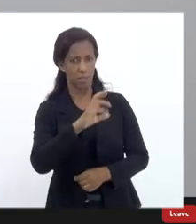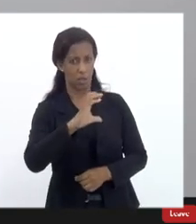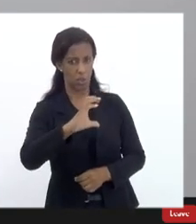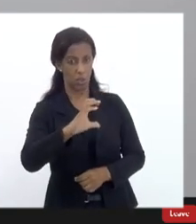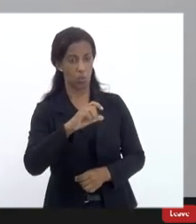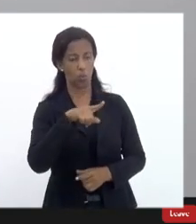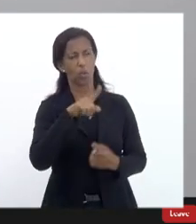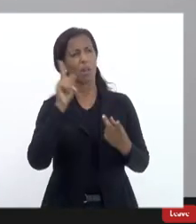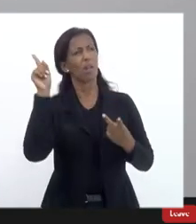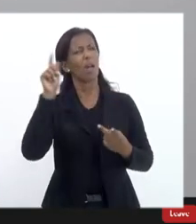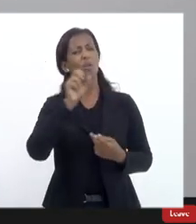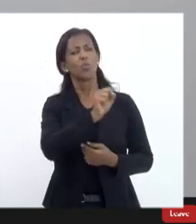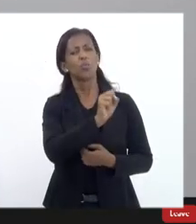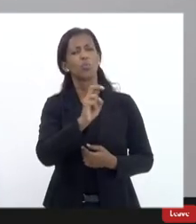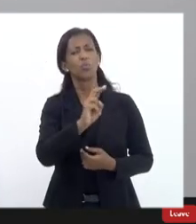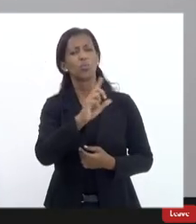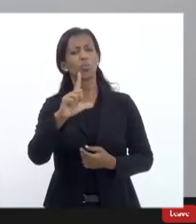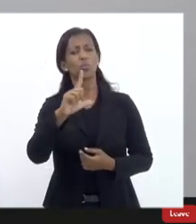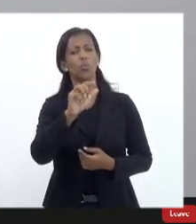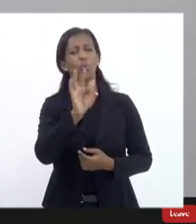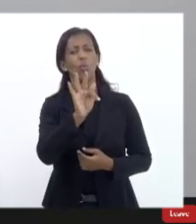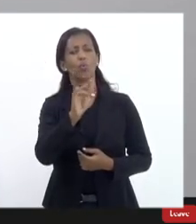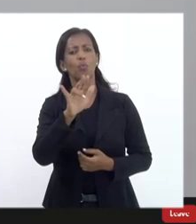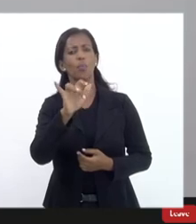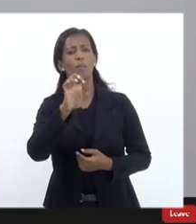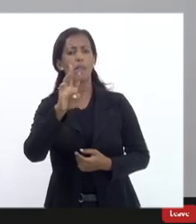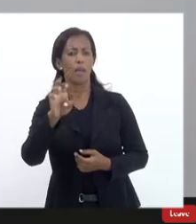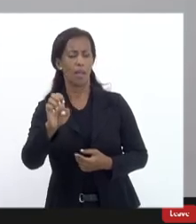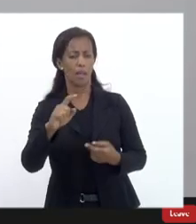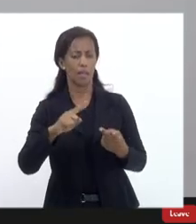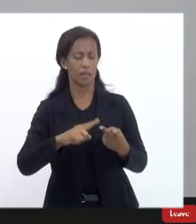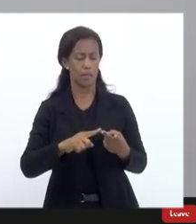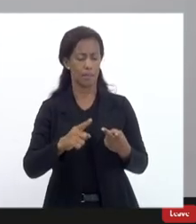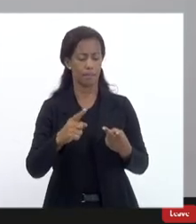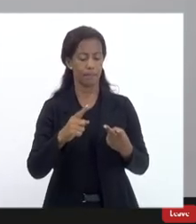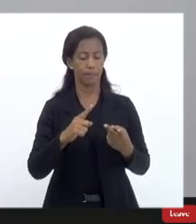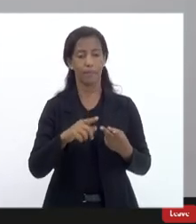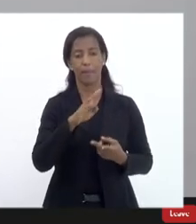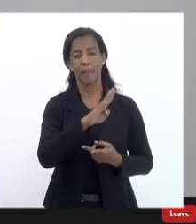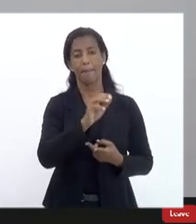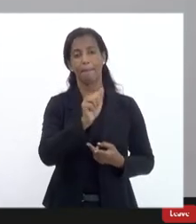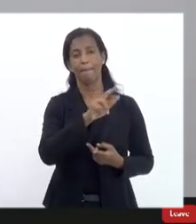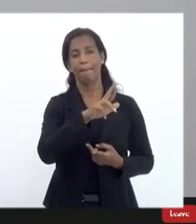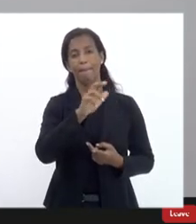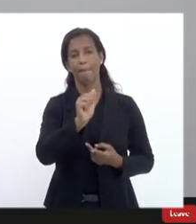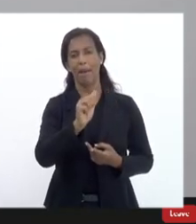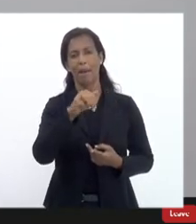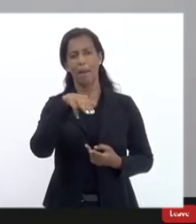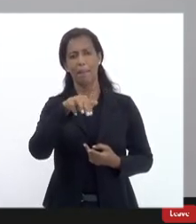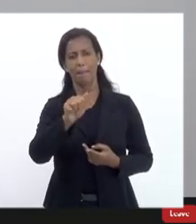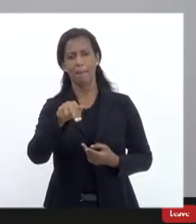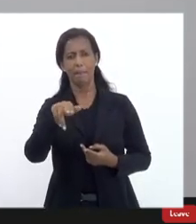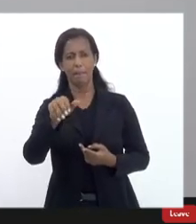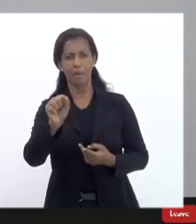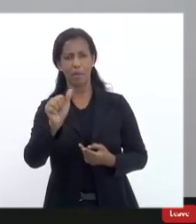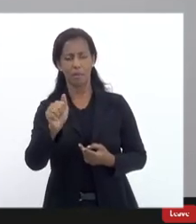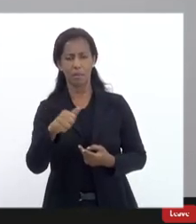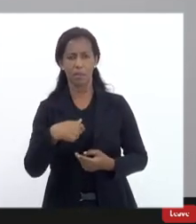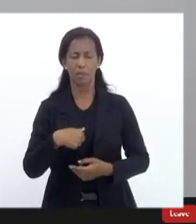no Sul Fluminense, na maior escola pública de Volta Redonda e na maior escola pública de Barra Mansa, e fiquei muito